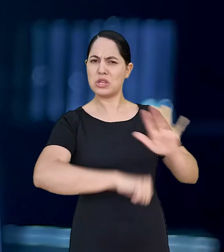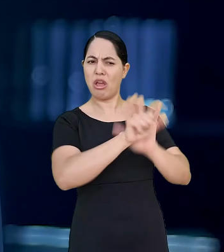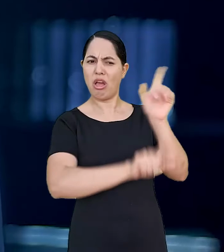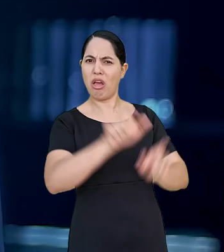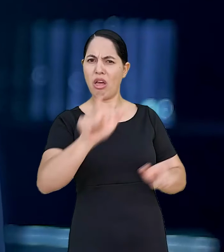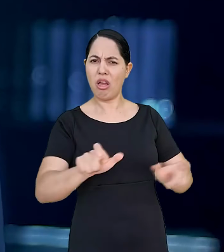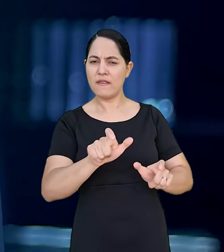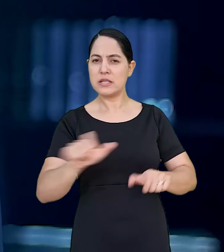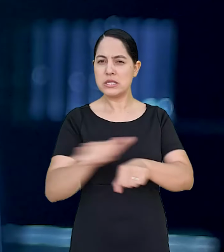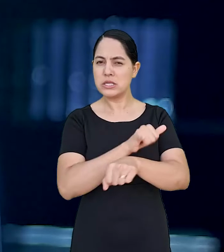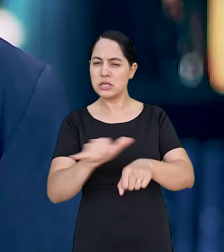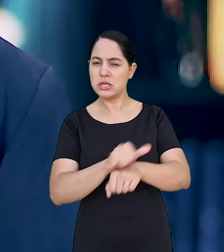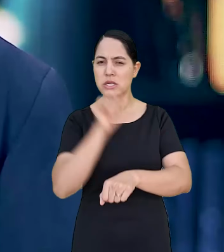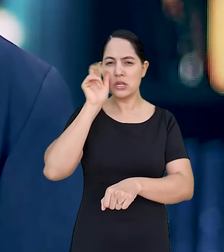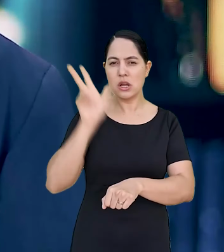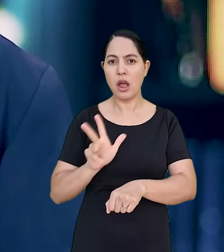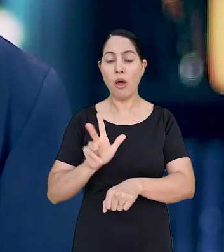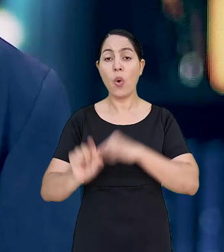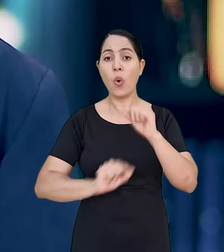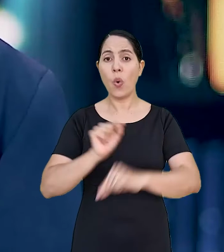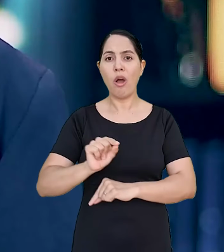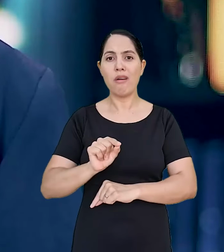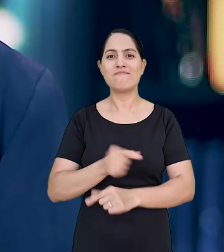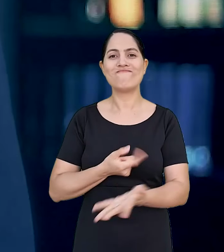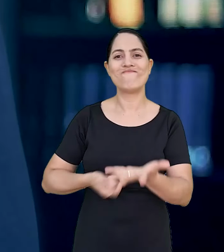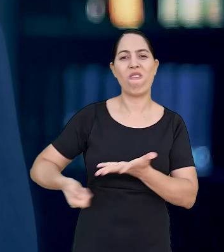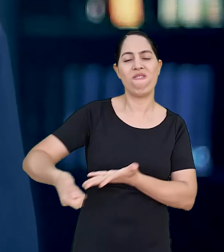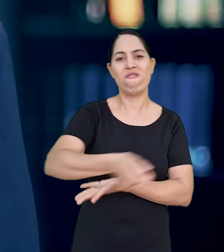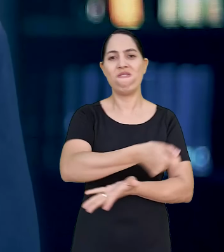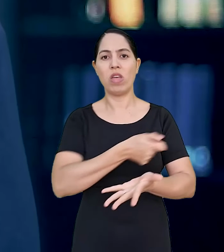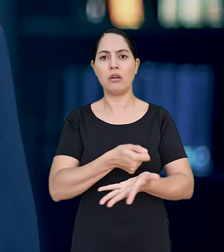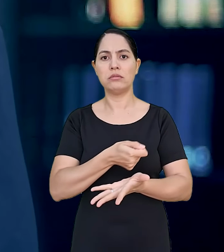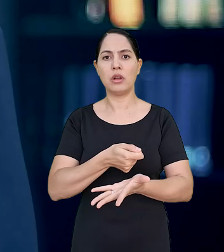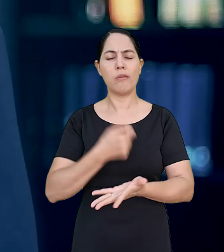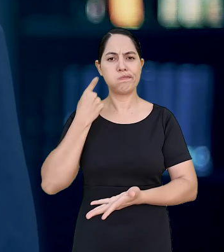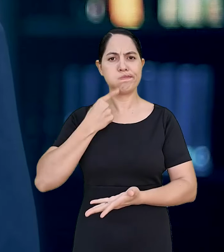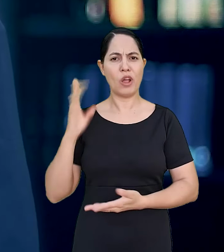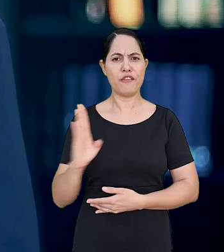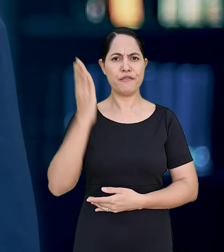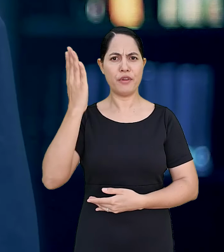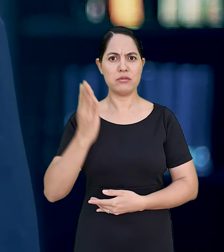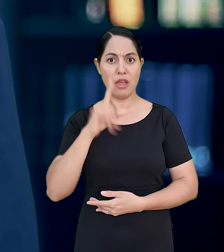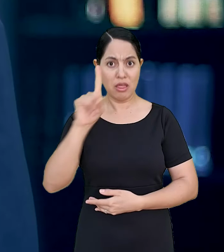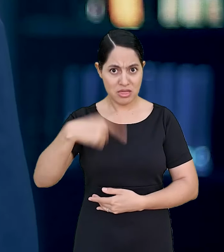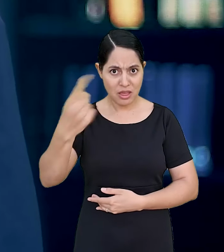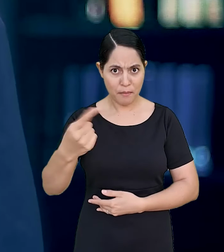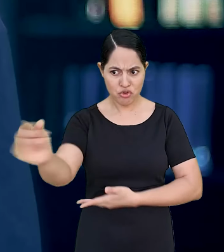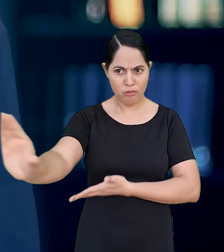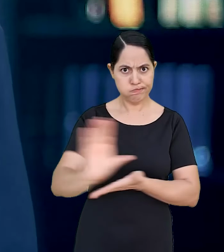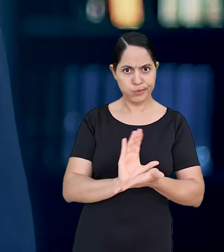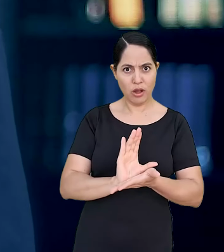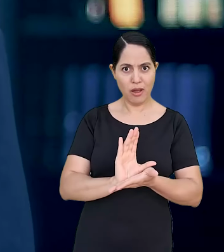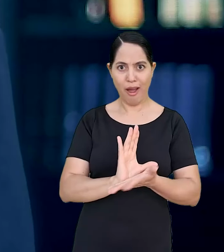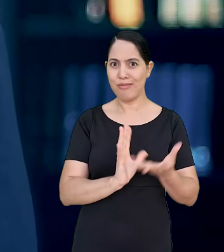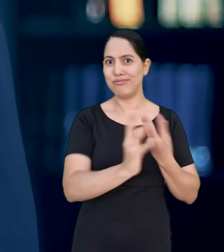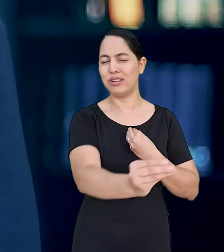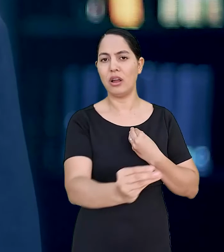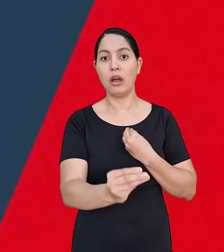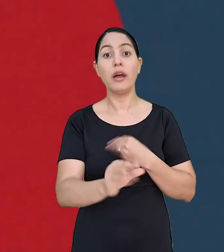falsas vantagens em um processo. Depois, somem com seu dinheiro. Verifique a identidade do profissional que fez contato e denuncie